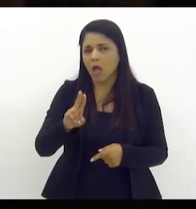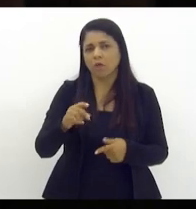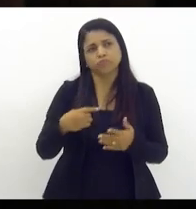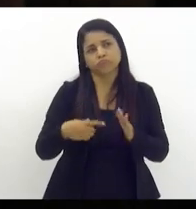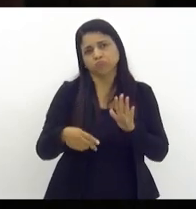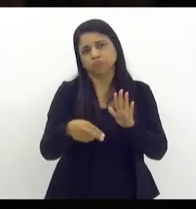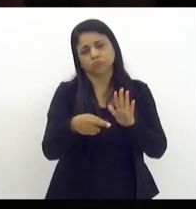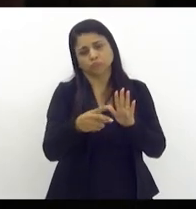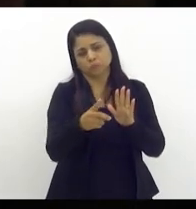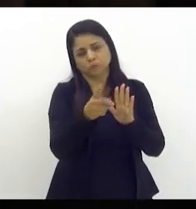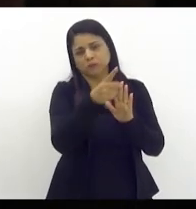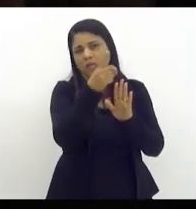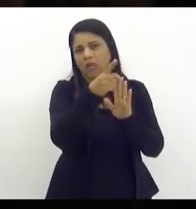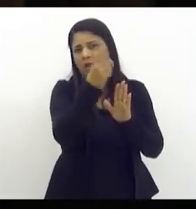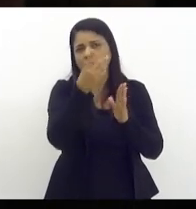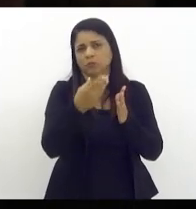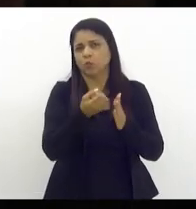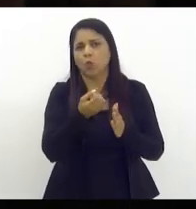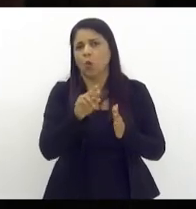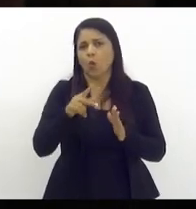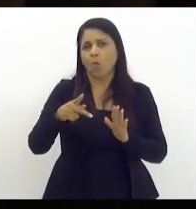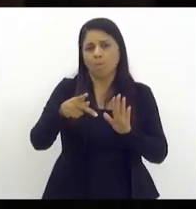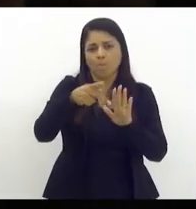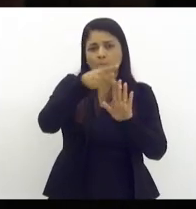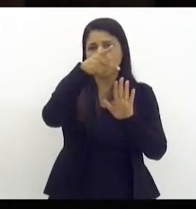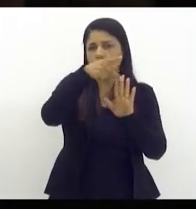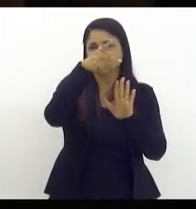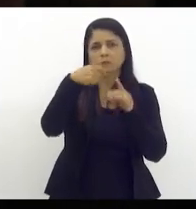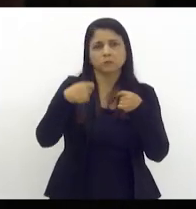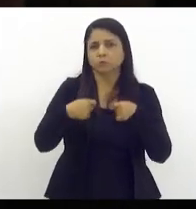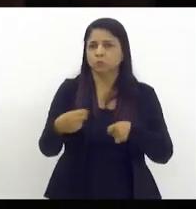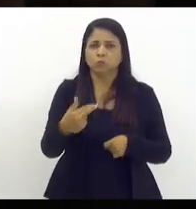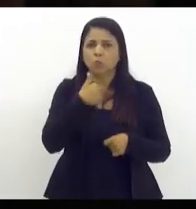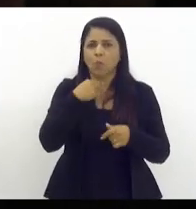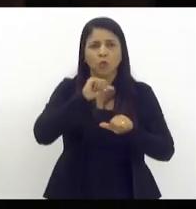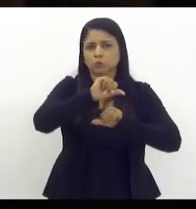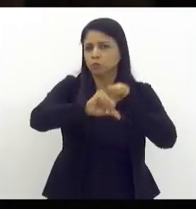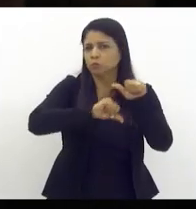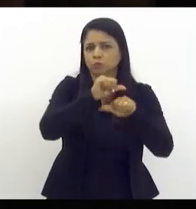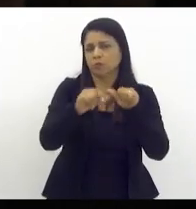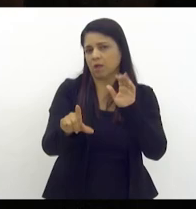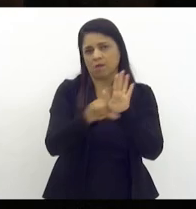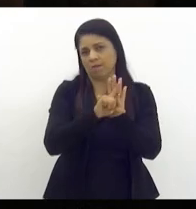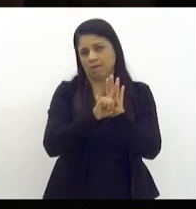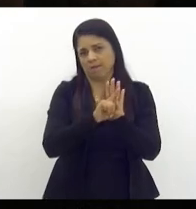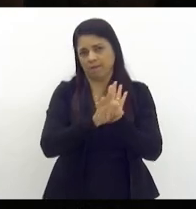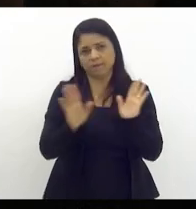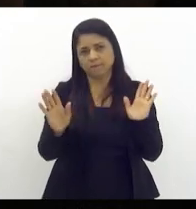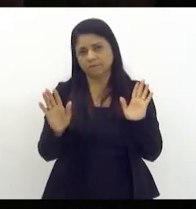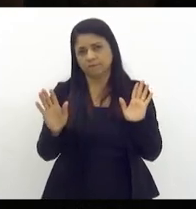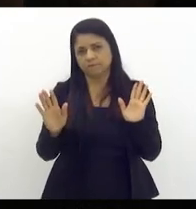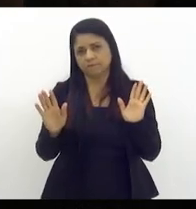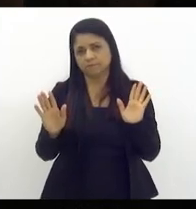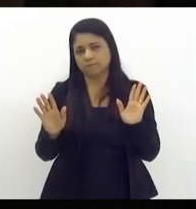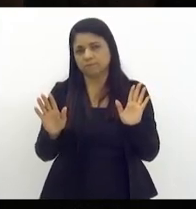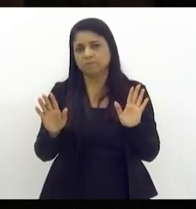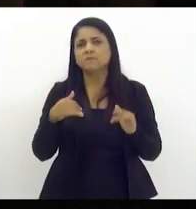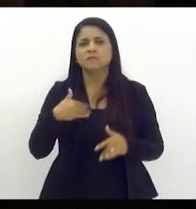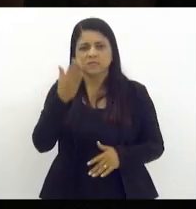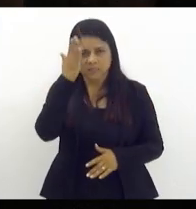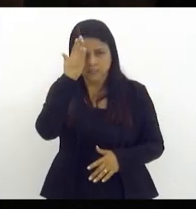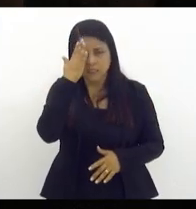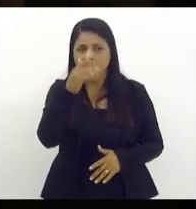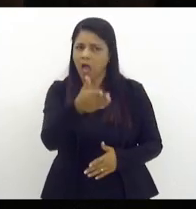portaria não pode modificar uma lei, assim como uma indicação legislativa não pode modificar uma lei. Nós sabemos, Vossa Excelência